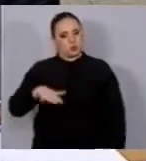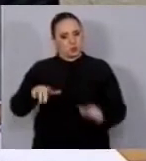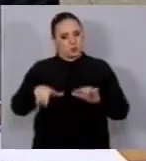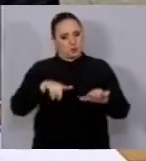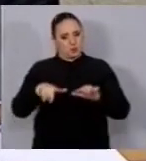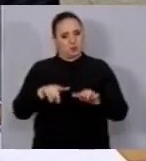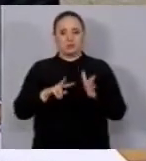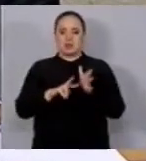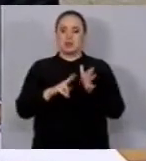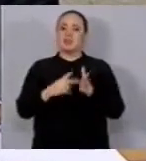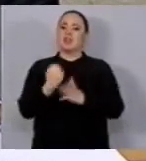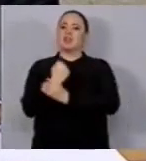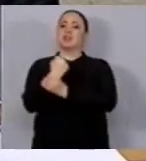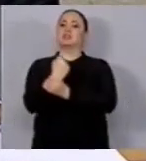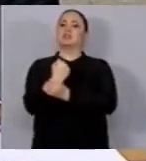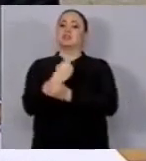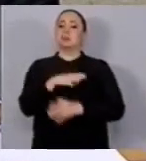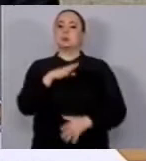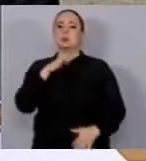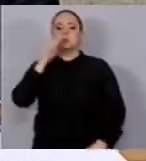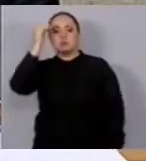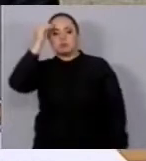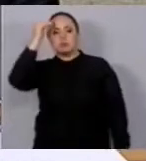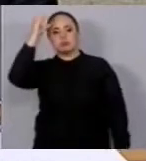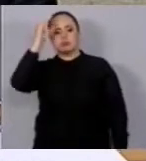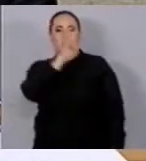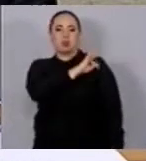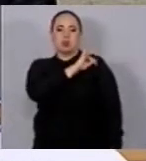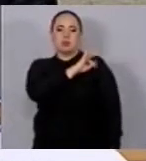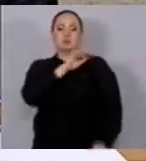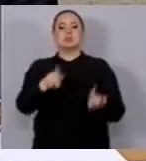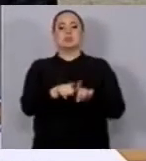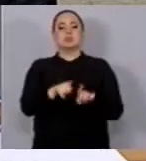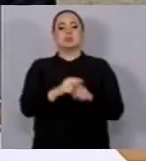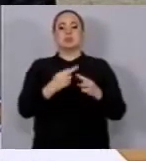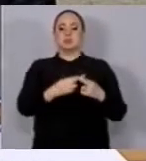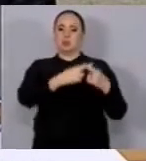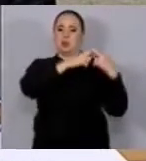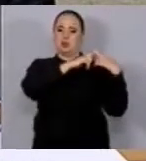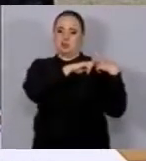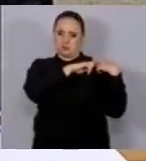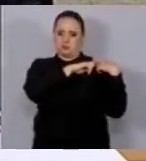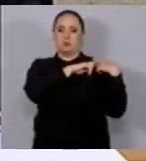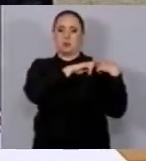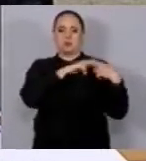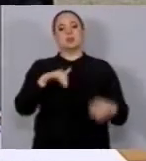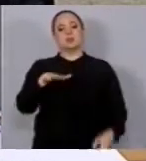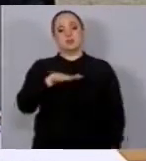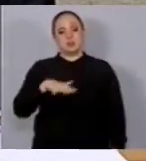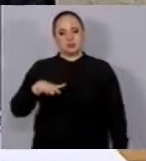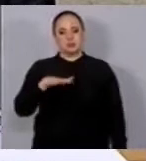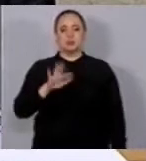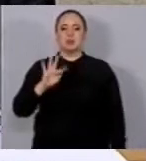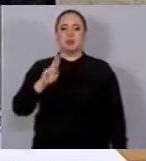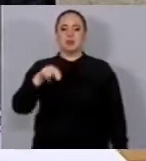a garantia do domínio técnico e profundo senso de responsabilidade diante desta